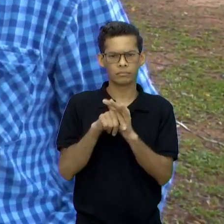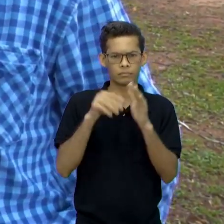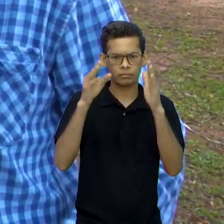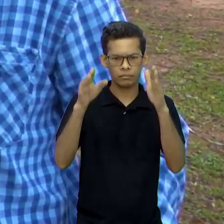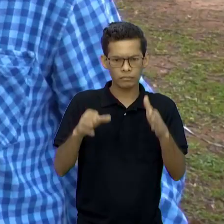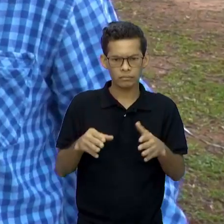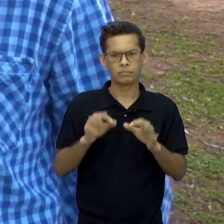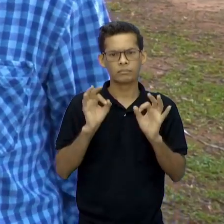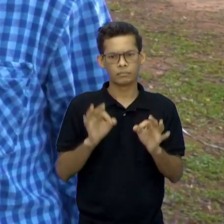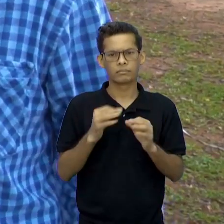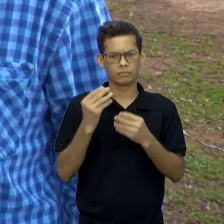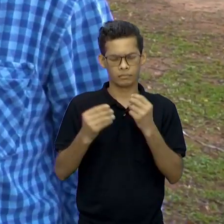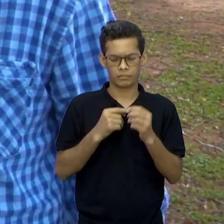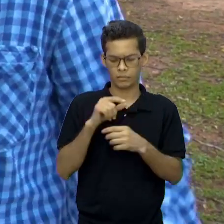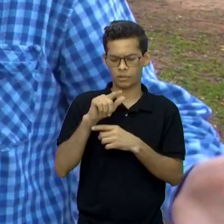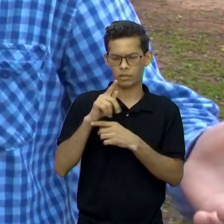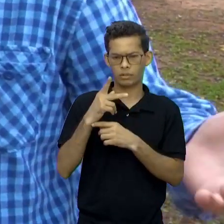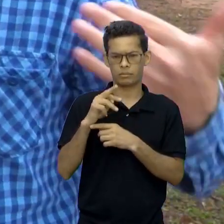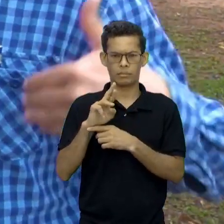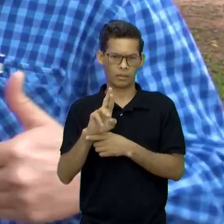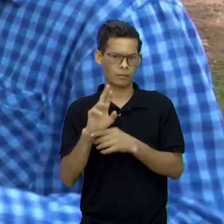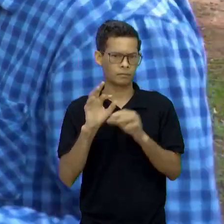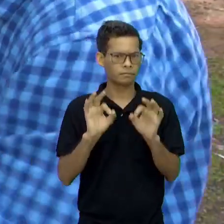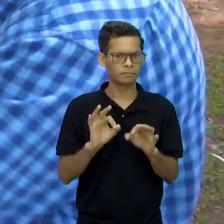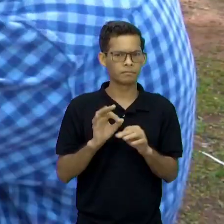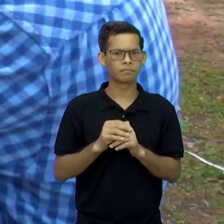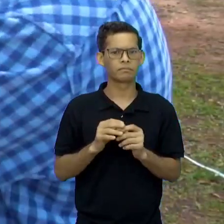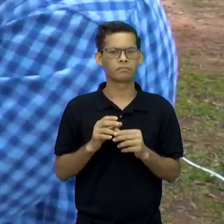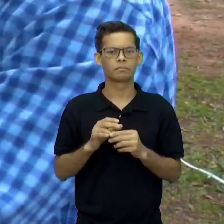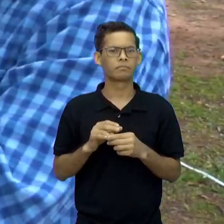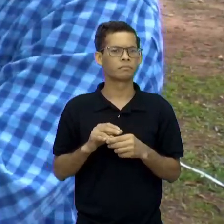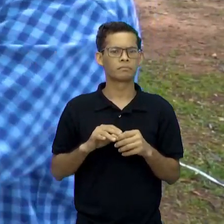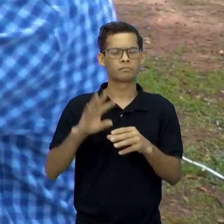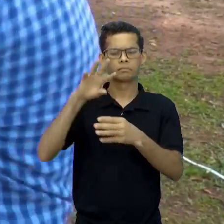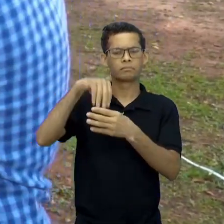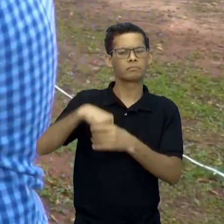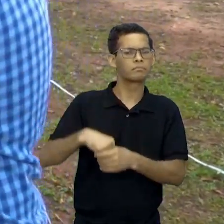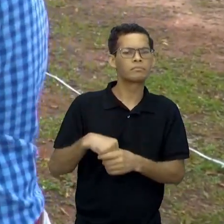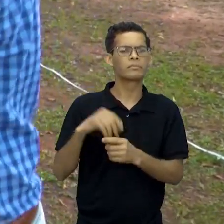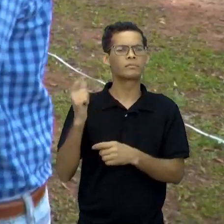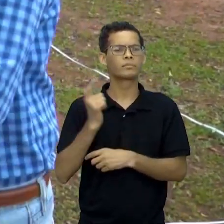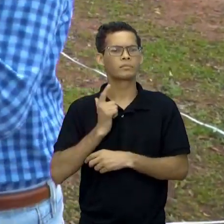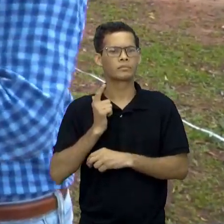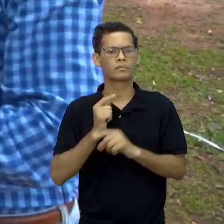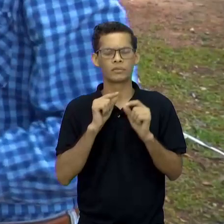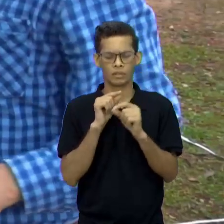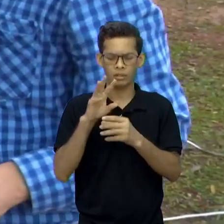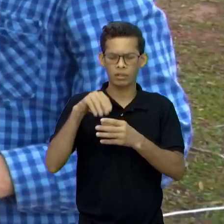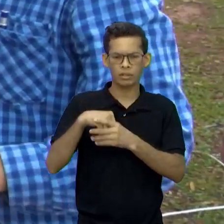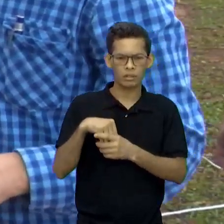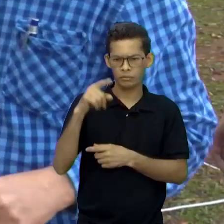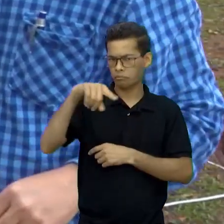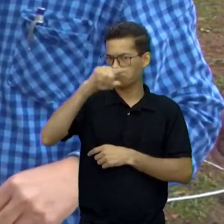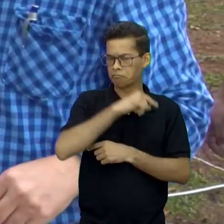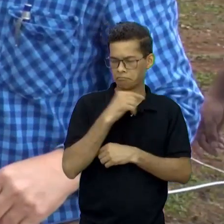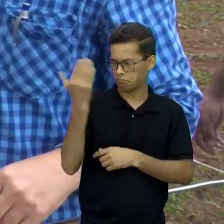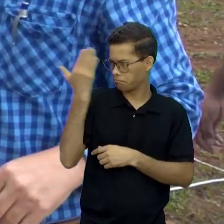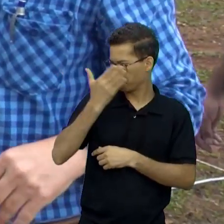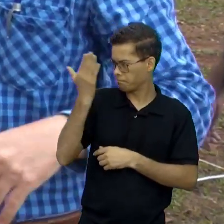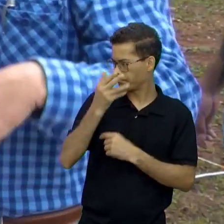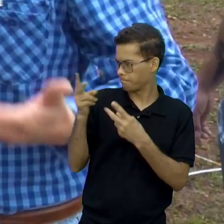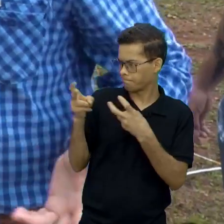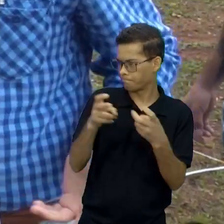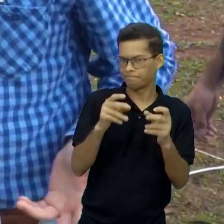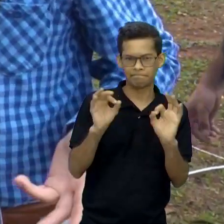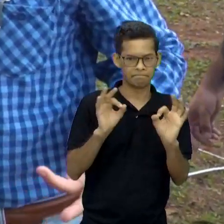levantamento com o equipamento GPR. Então, o que tem de alvos está no subsolo, você não está enxergando nada na